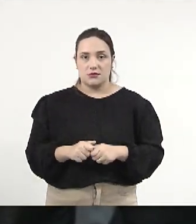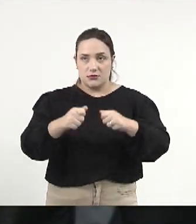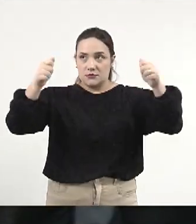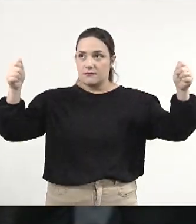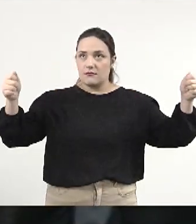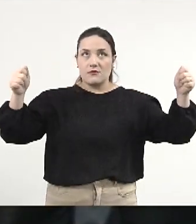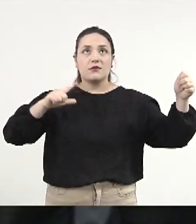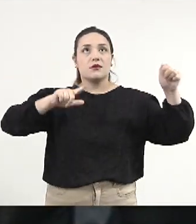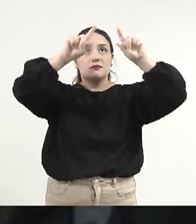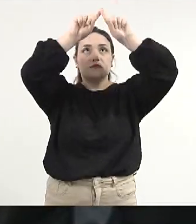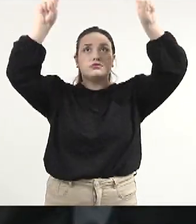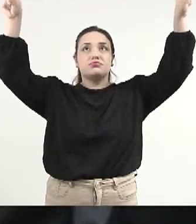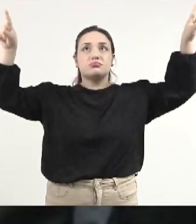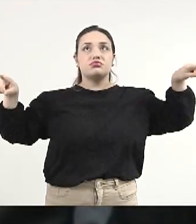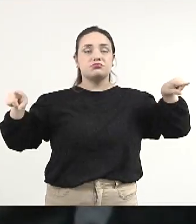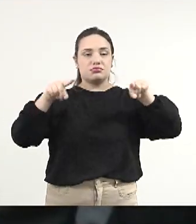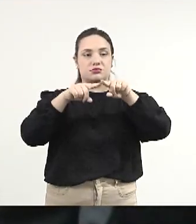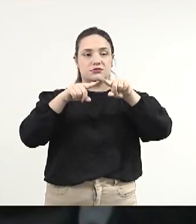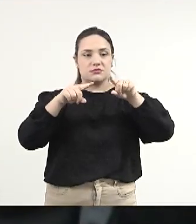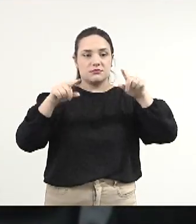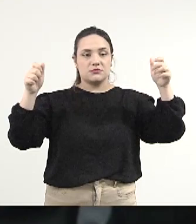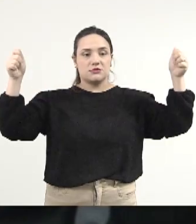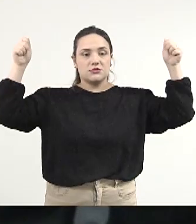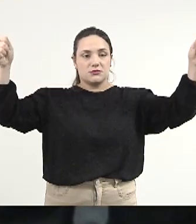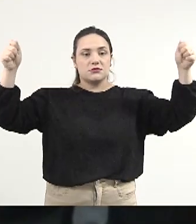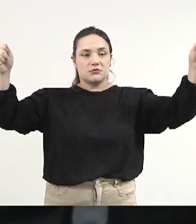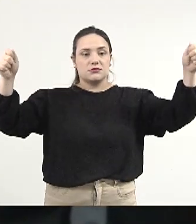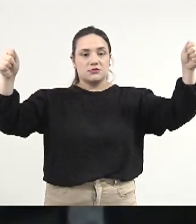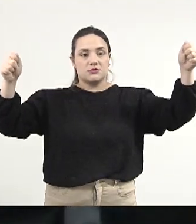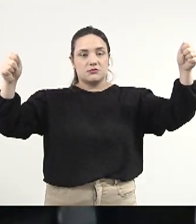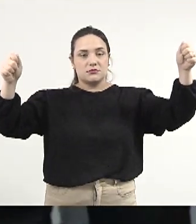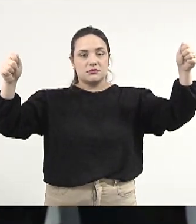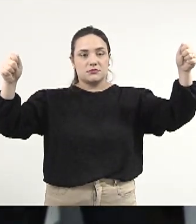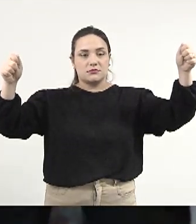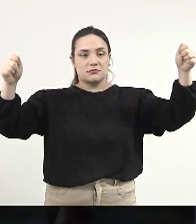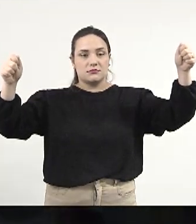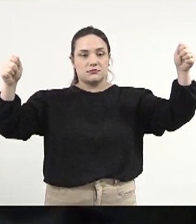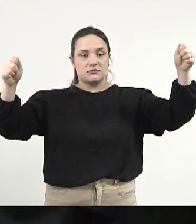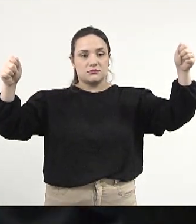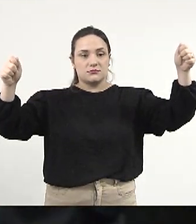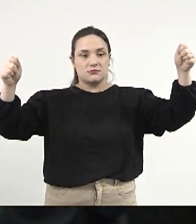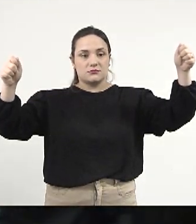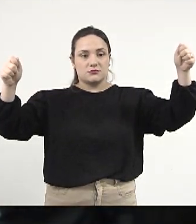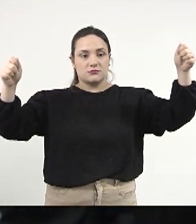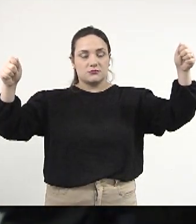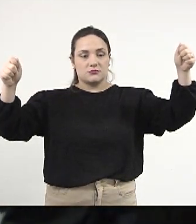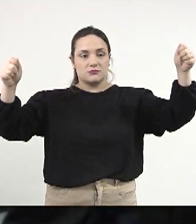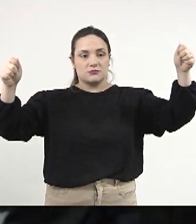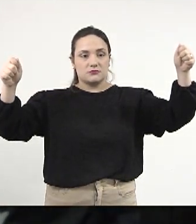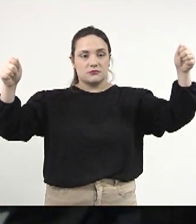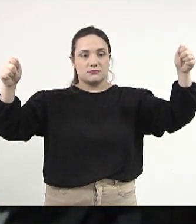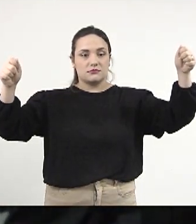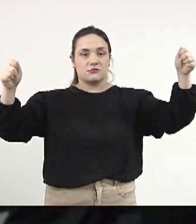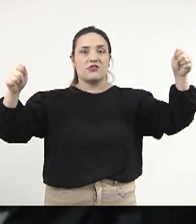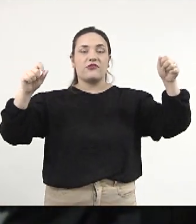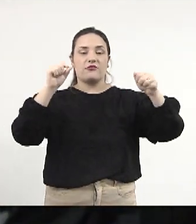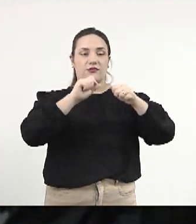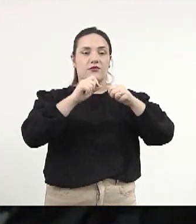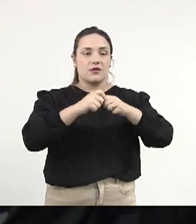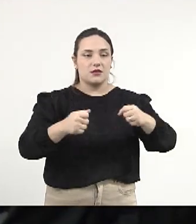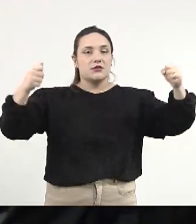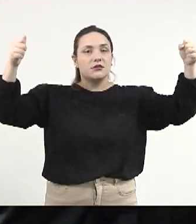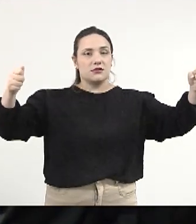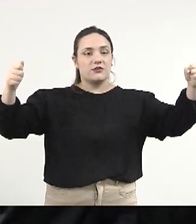monitorando, aonde as mulheres estavam com a faixa e de videochamada, de dentro deste evento